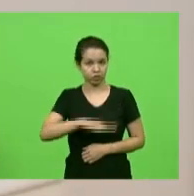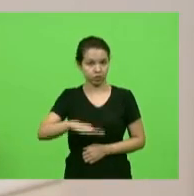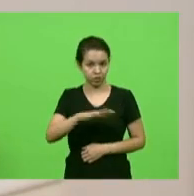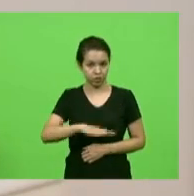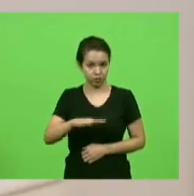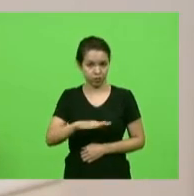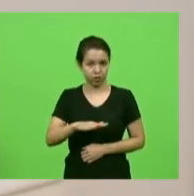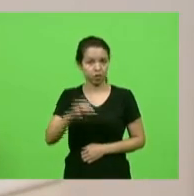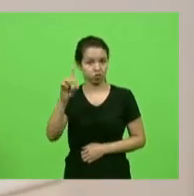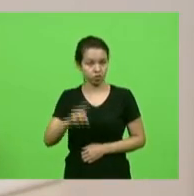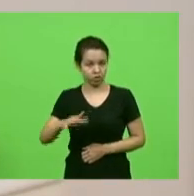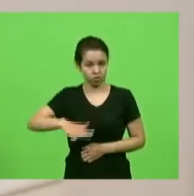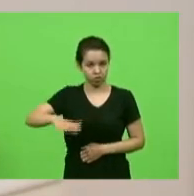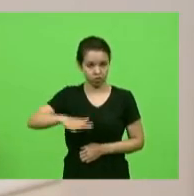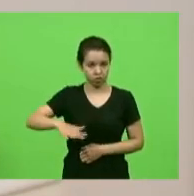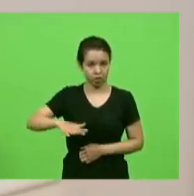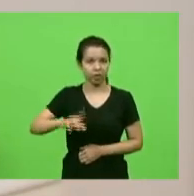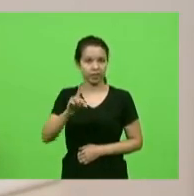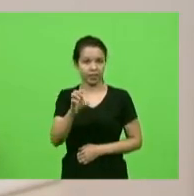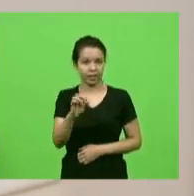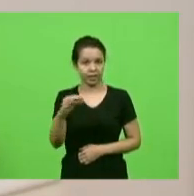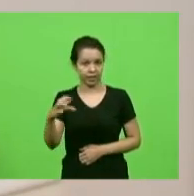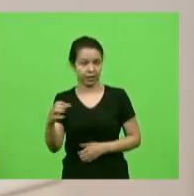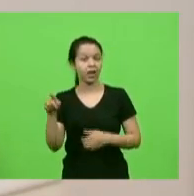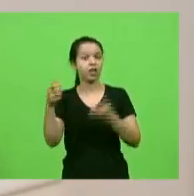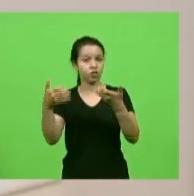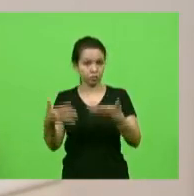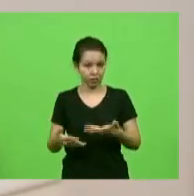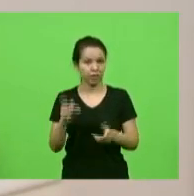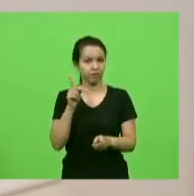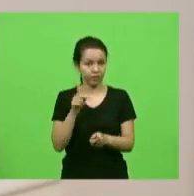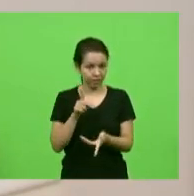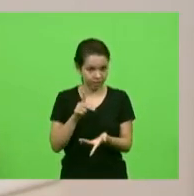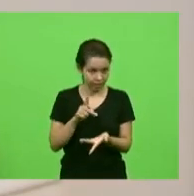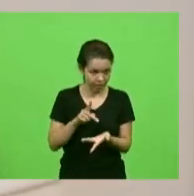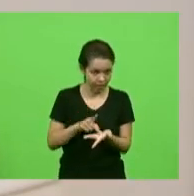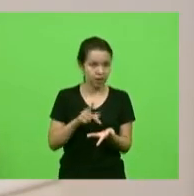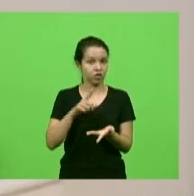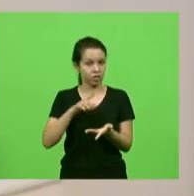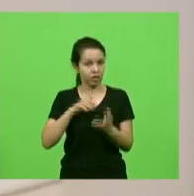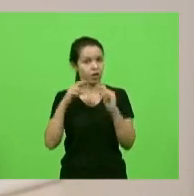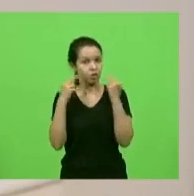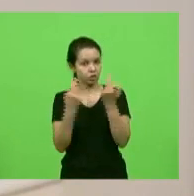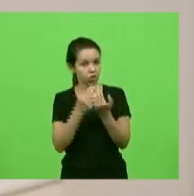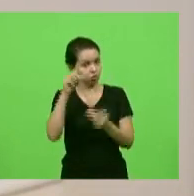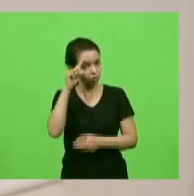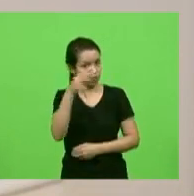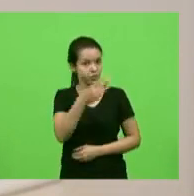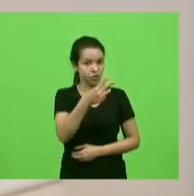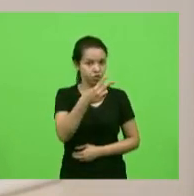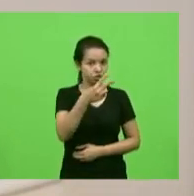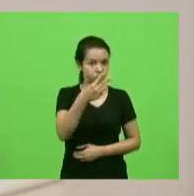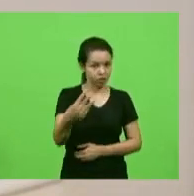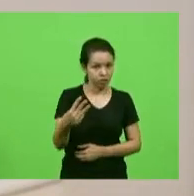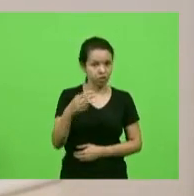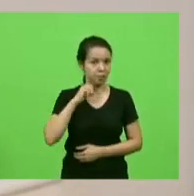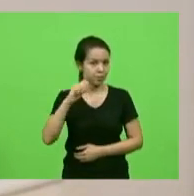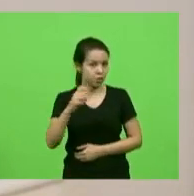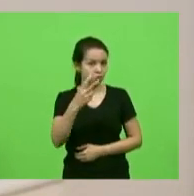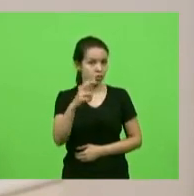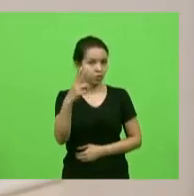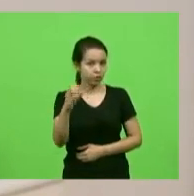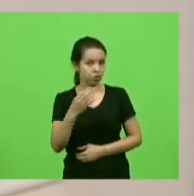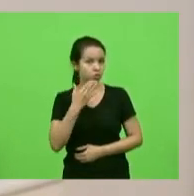Investigações Criminais, DEIC, confirma a realização de reunião no dia 23 de abril de 2020, por solicitação do excelentíssimo